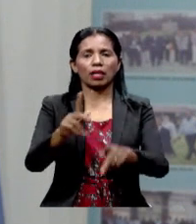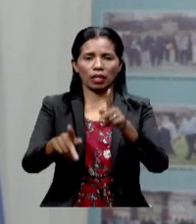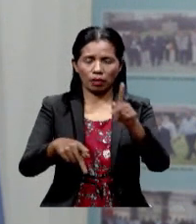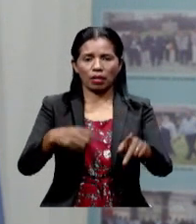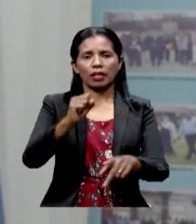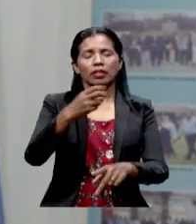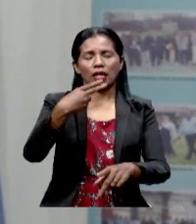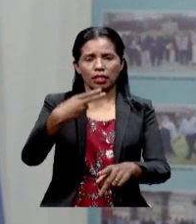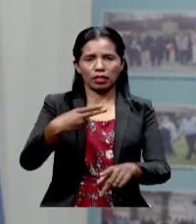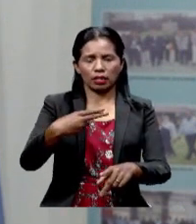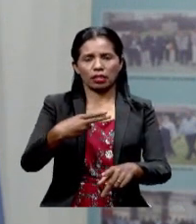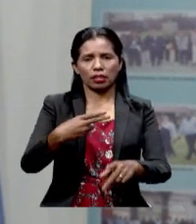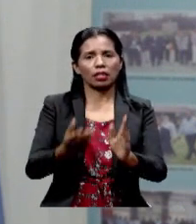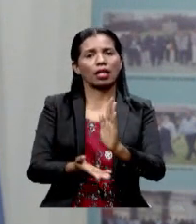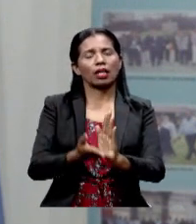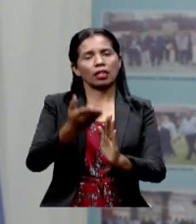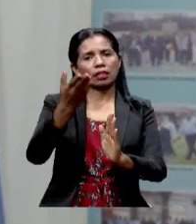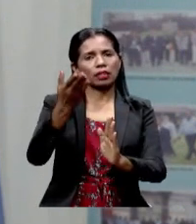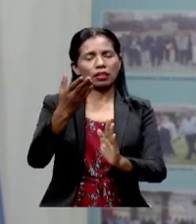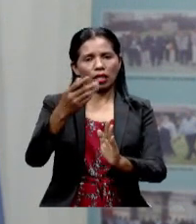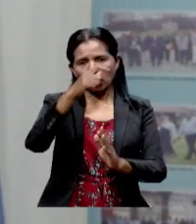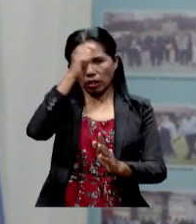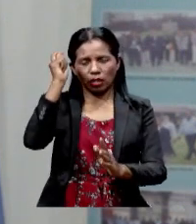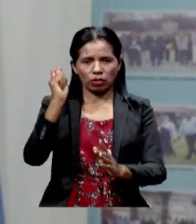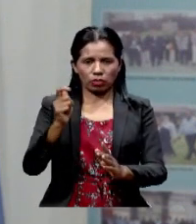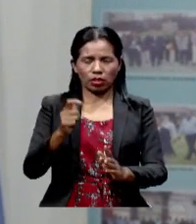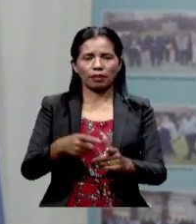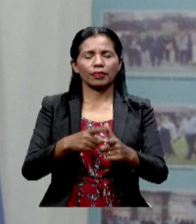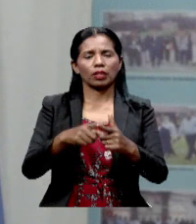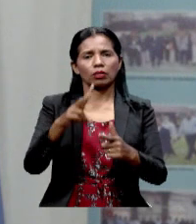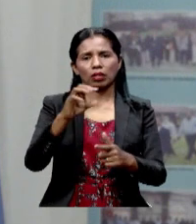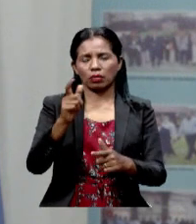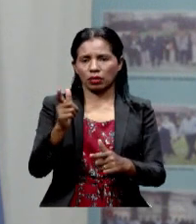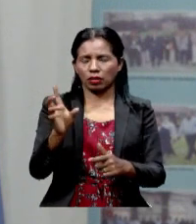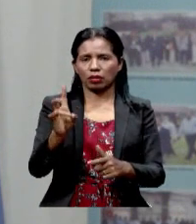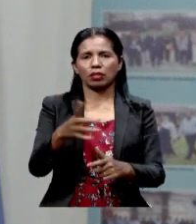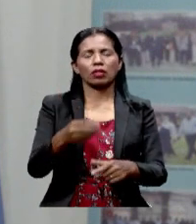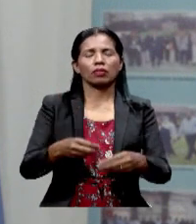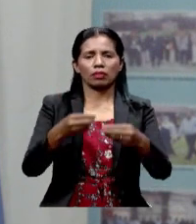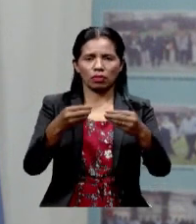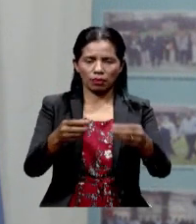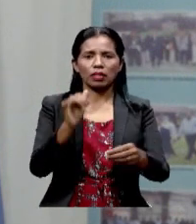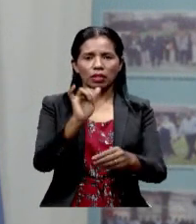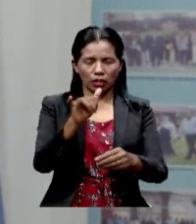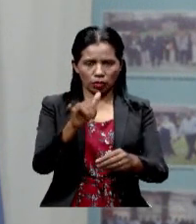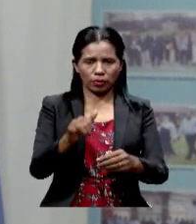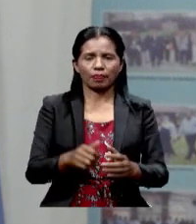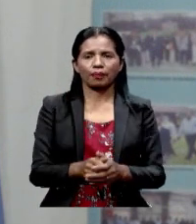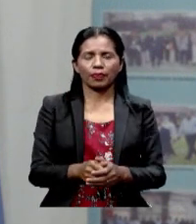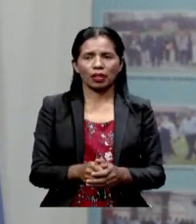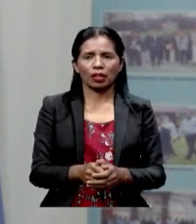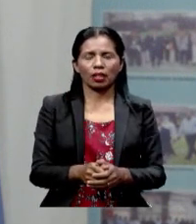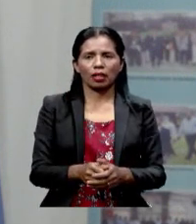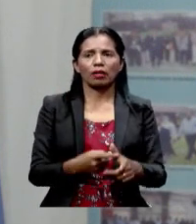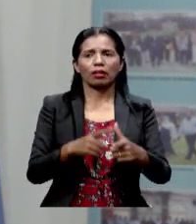a competência própria, Liu Russi, Lei No. 5 para 2017, autorizamos graduação. Né? E o ponto se